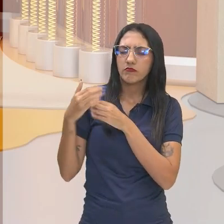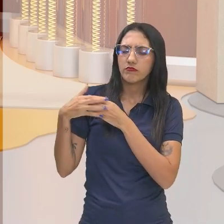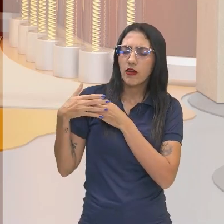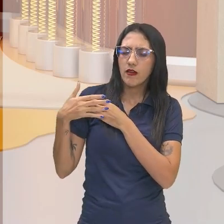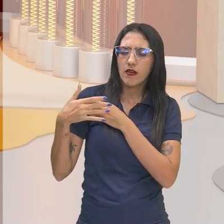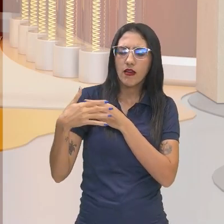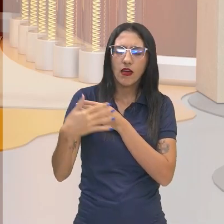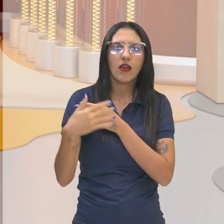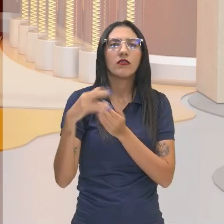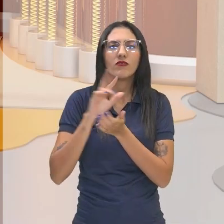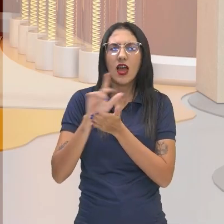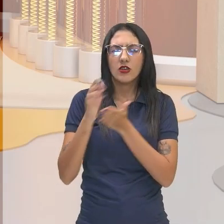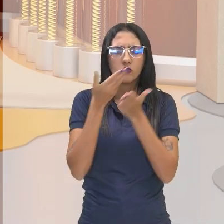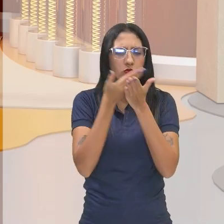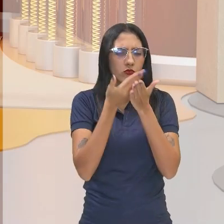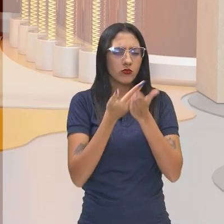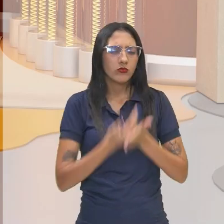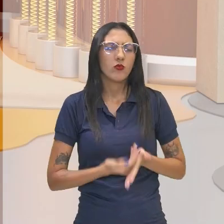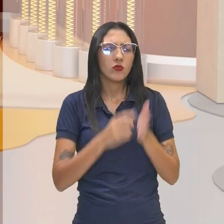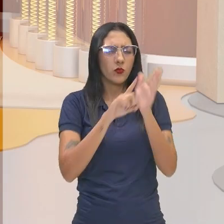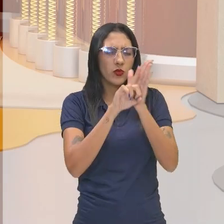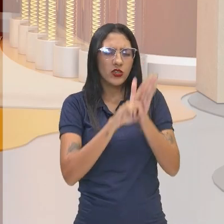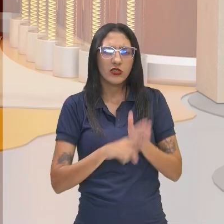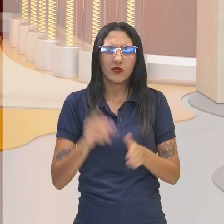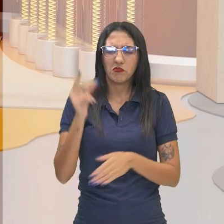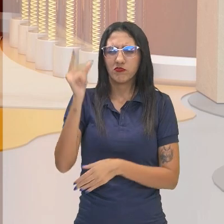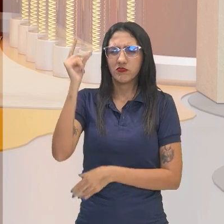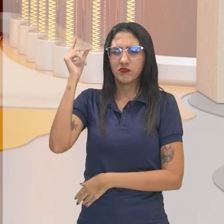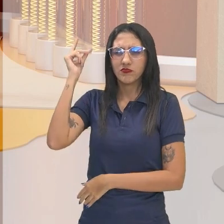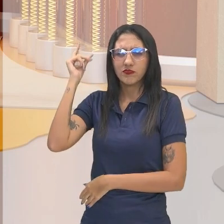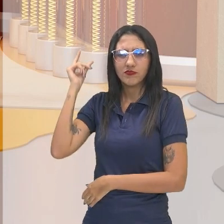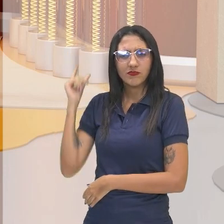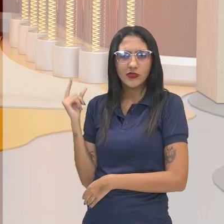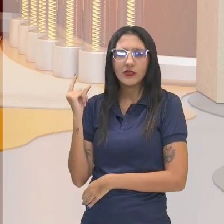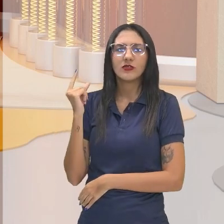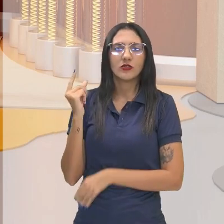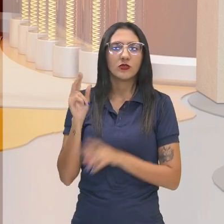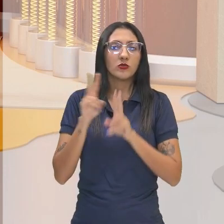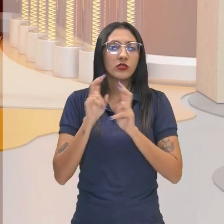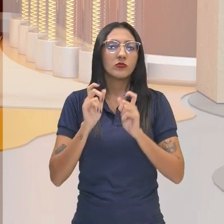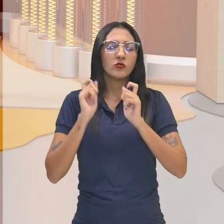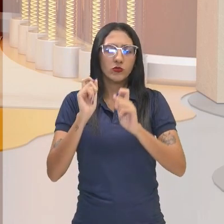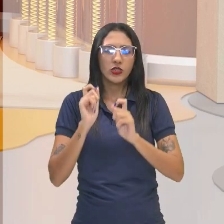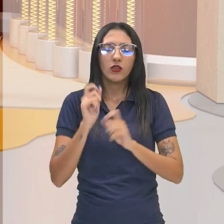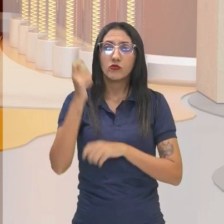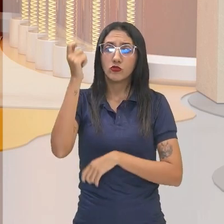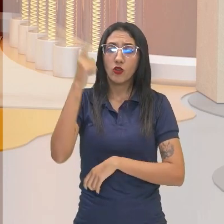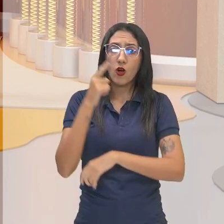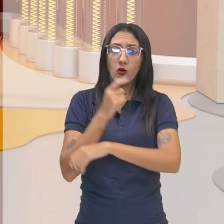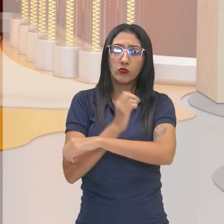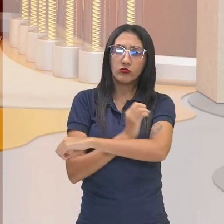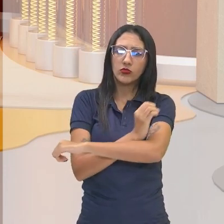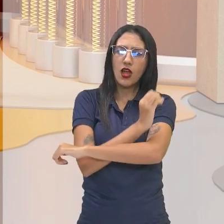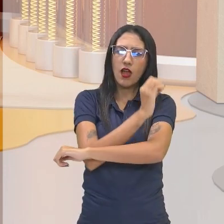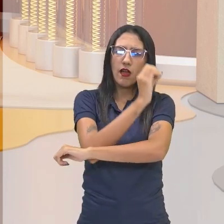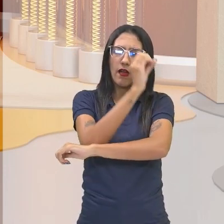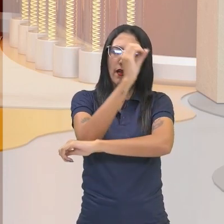muitos estudos dos povos antigos relacionados ao quê? Ao nascer e ao pôr do sol,